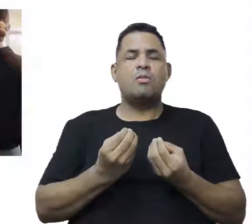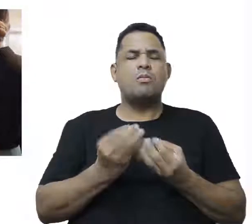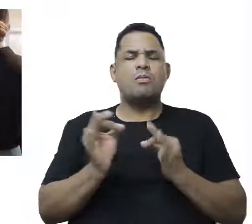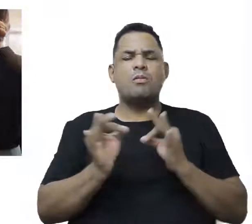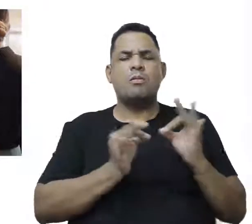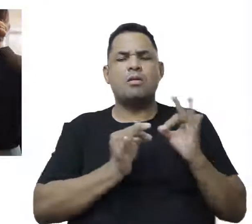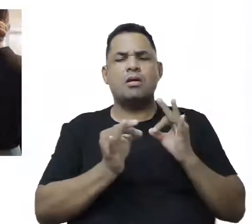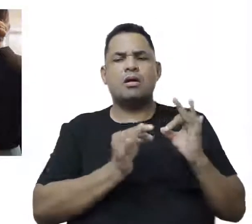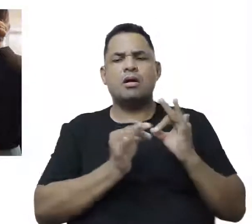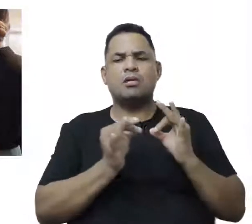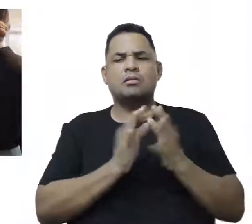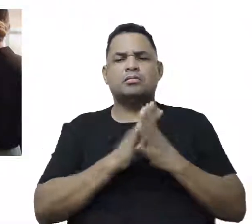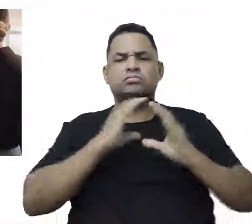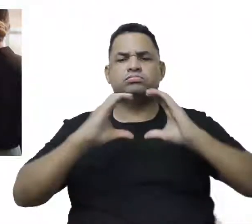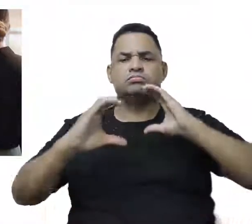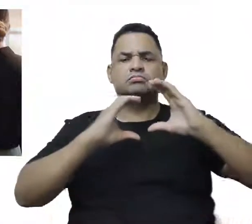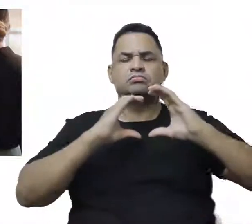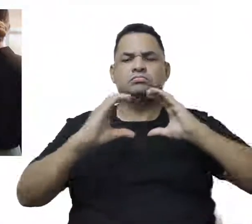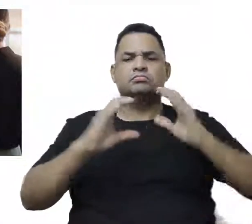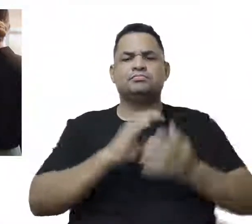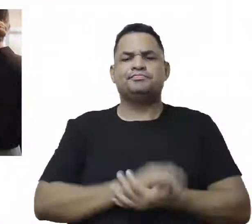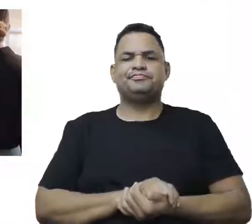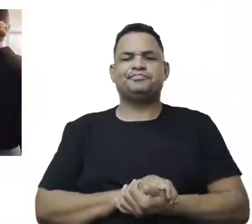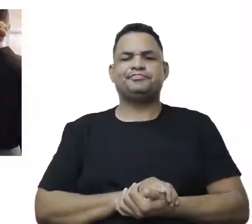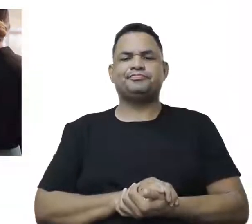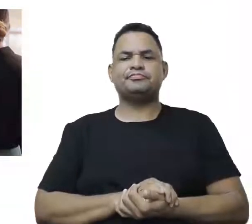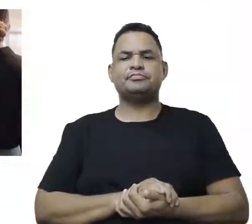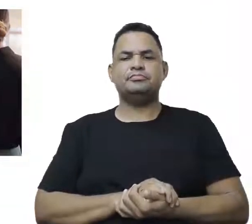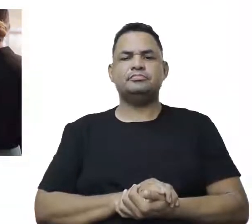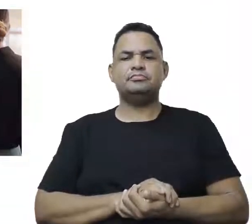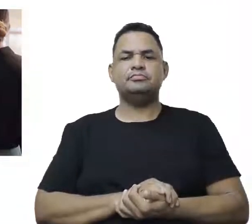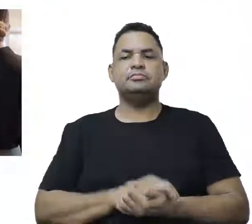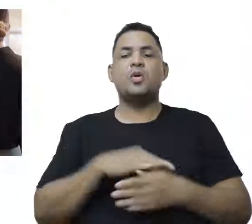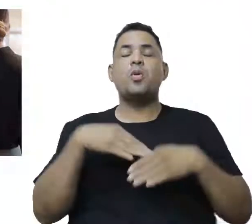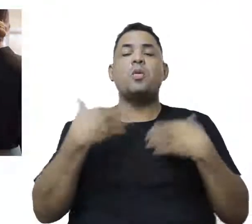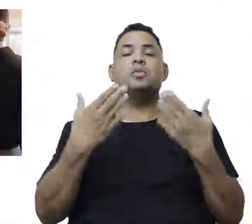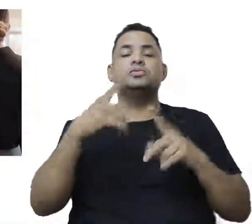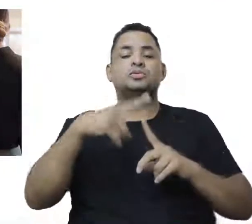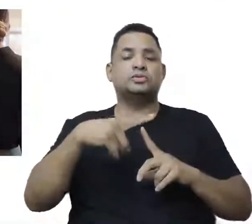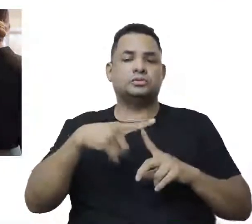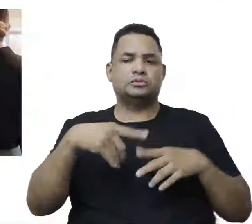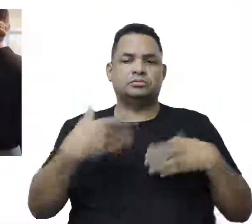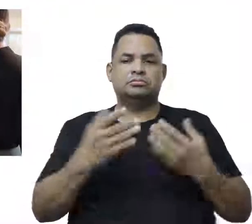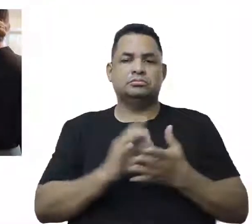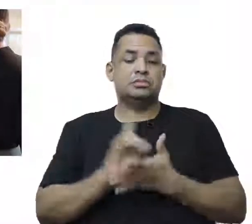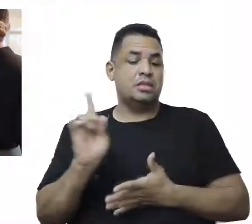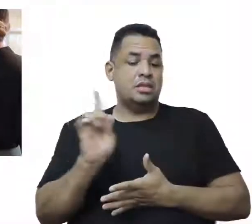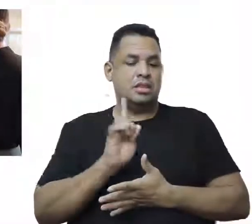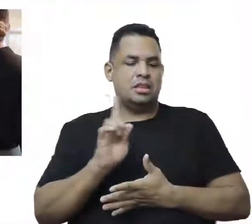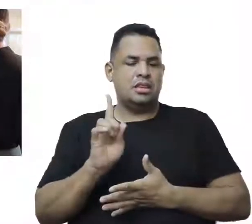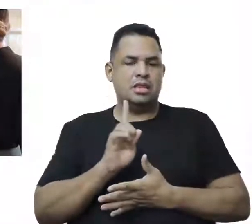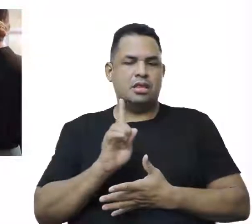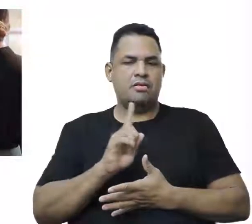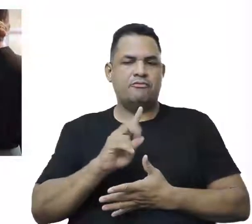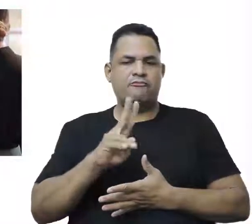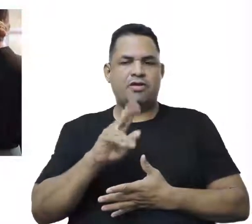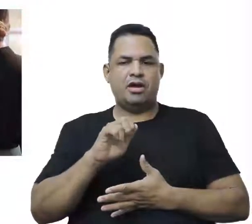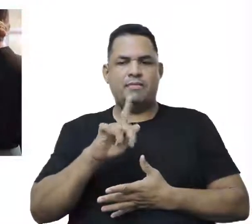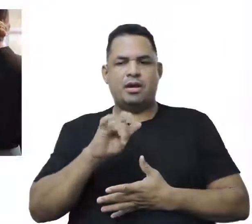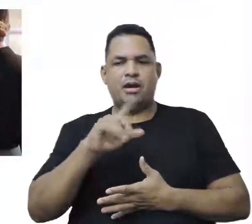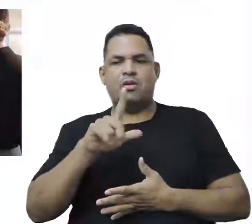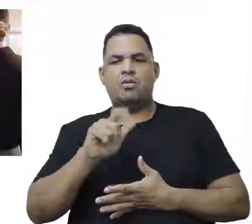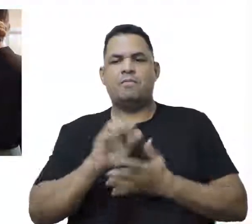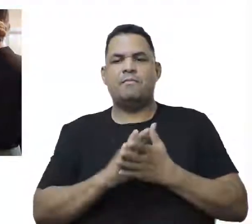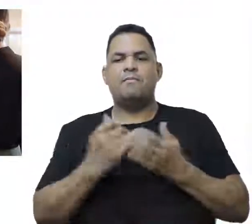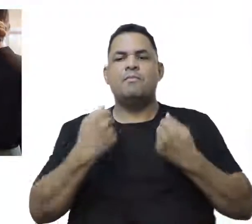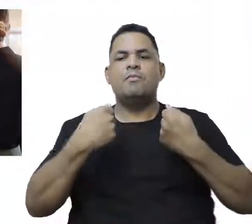uma comunicação. Olha esse destaque aí na palavra comunicação. Mas que tipo de comunicação? Não verbal, né? Que permite